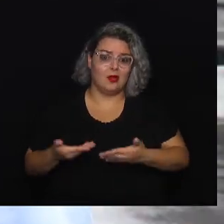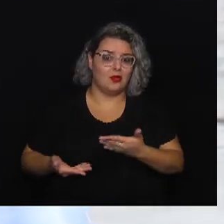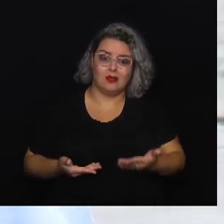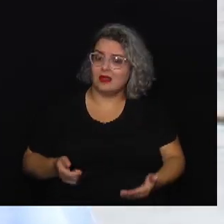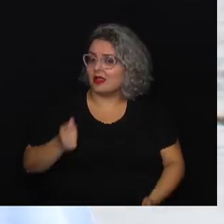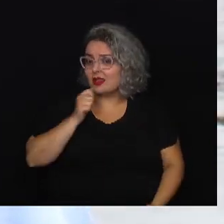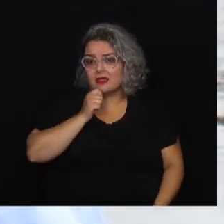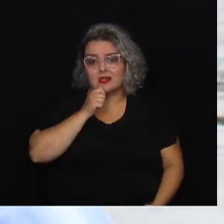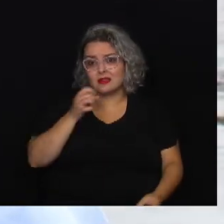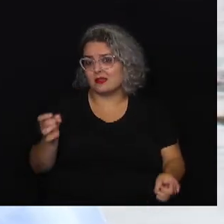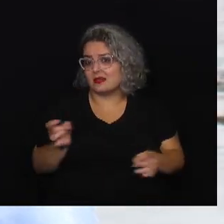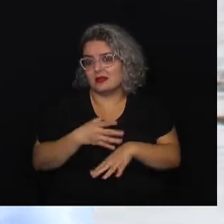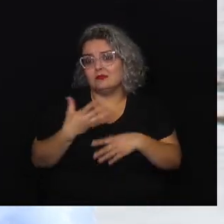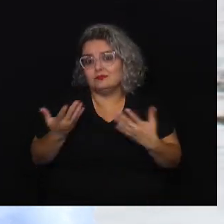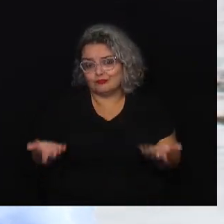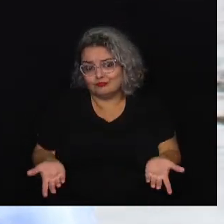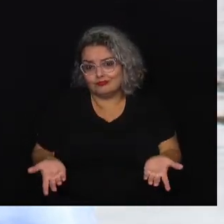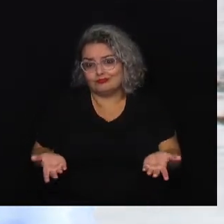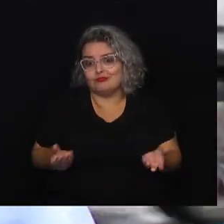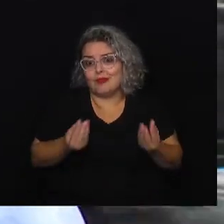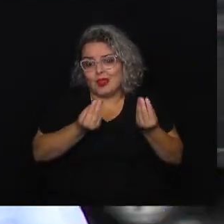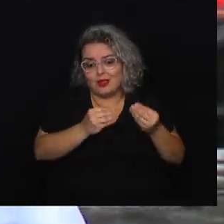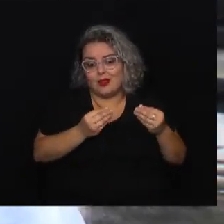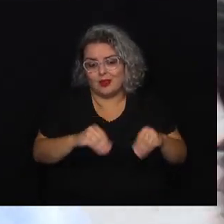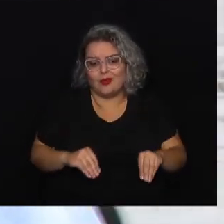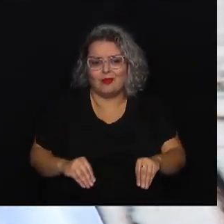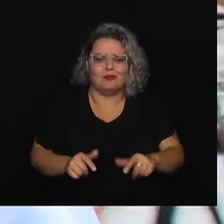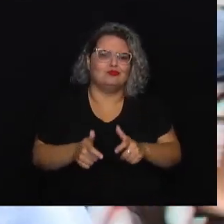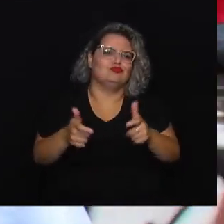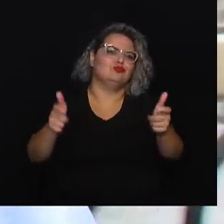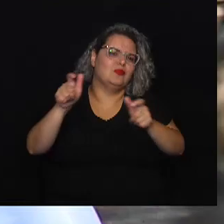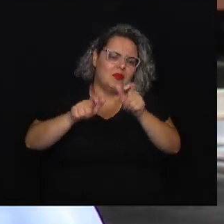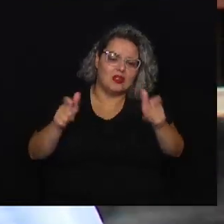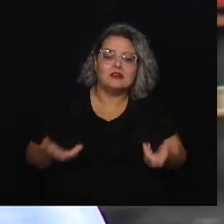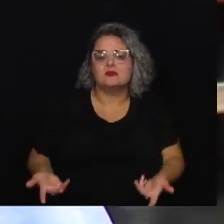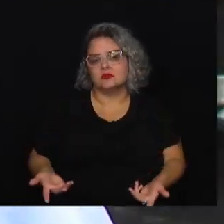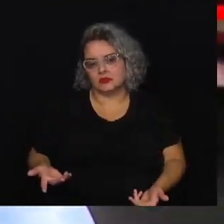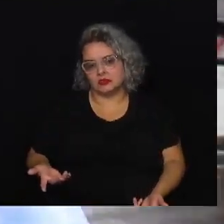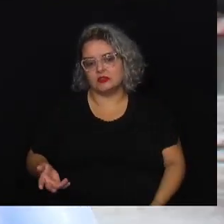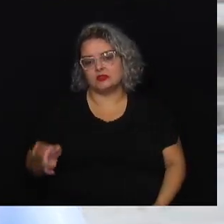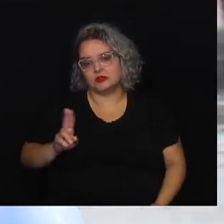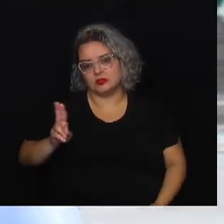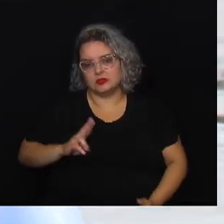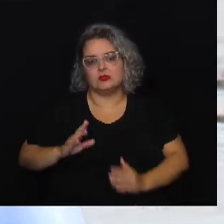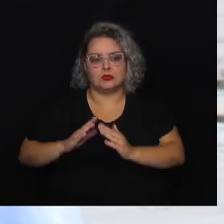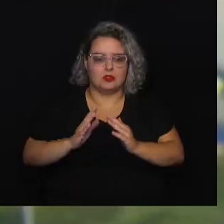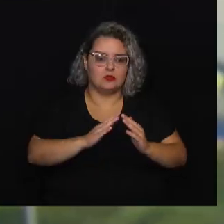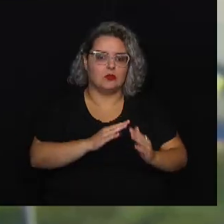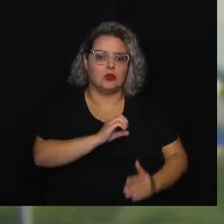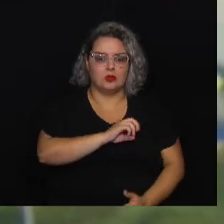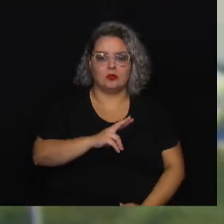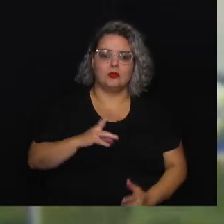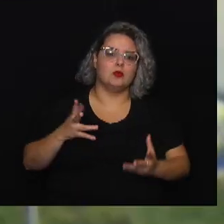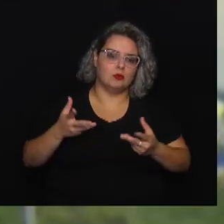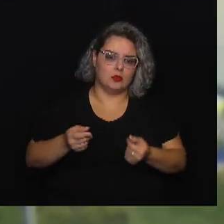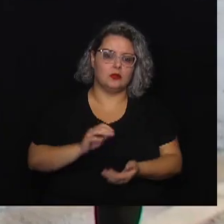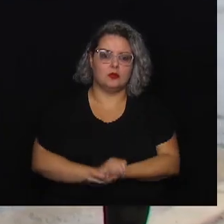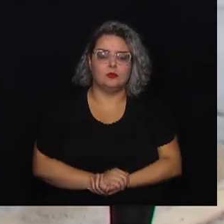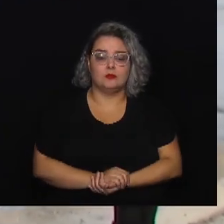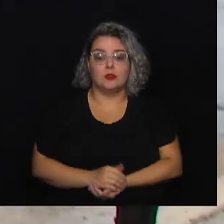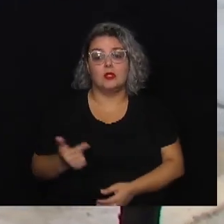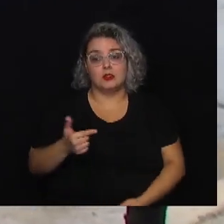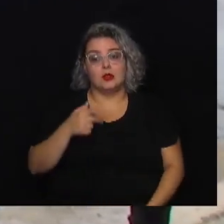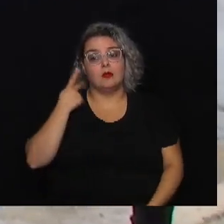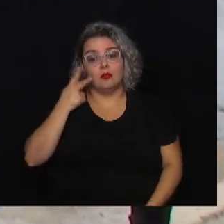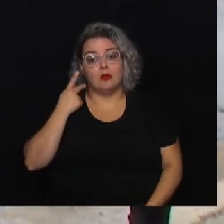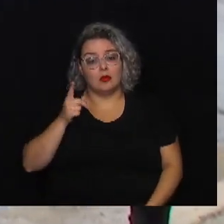inacabado que vem prejudicando em muito os usuários e os moradores da região do Ouro Verde como um todo. Segundo o vereador,